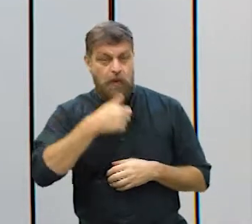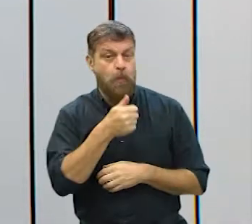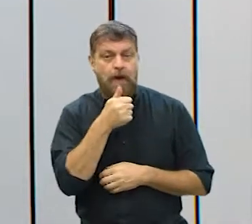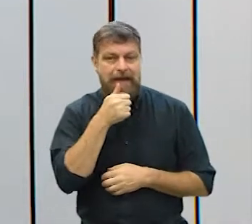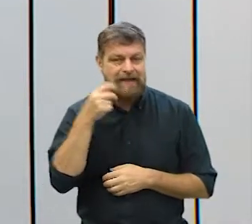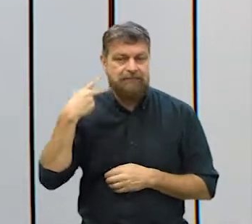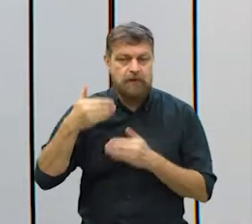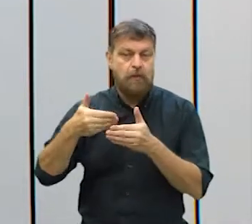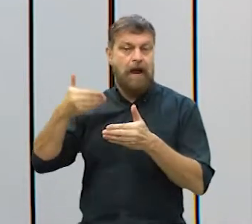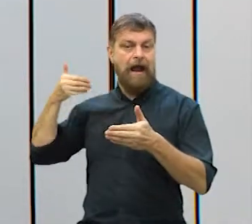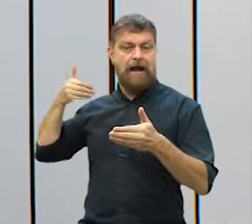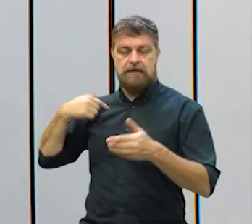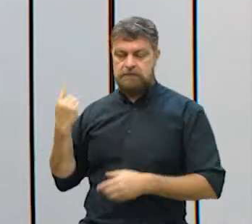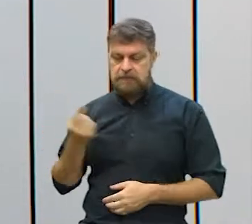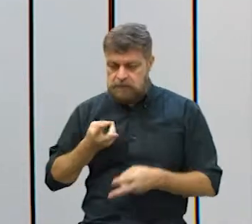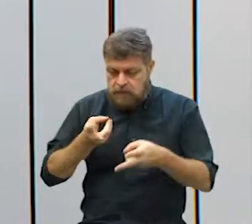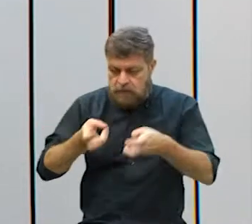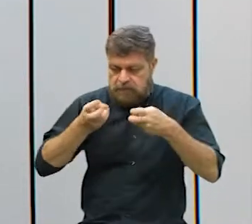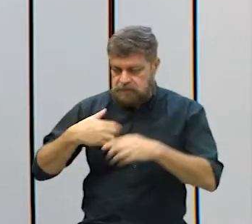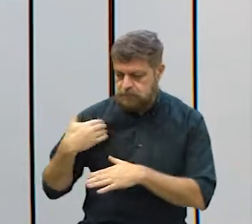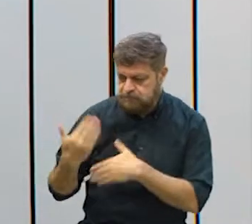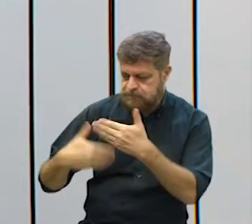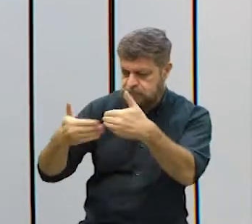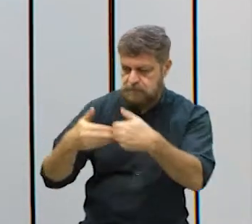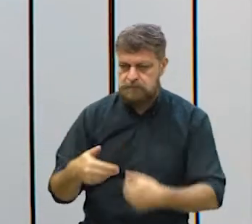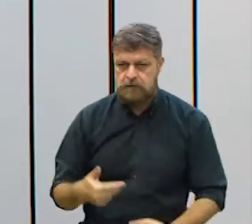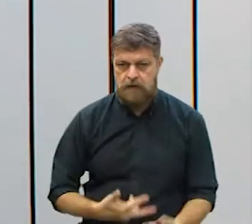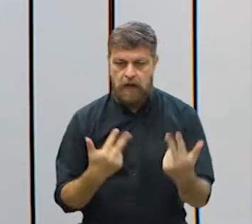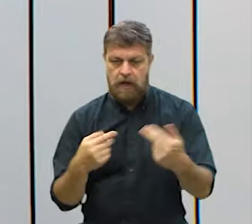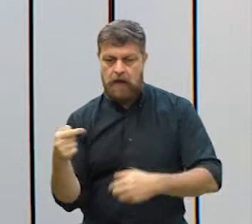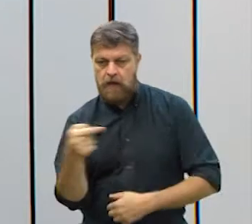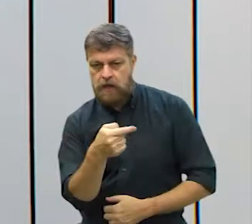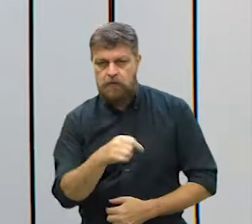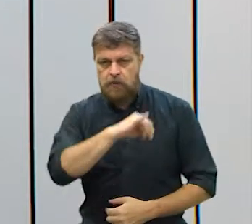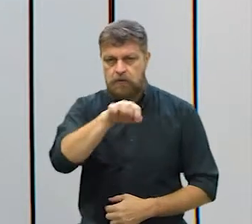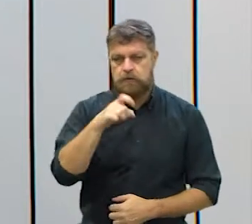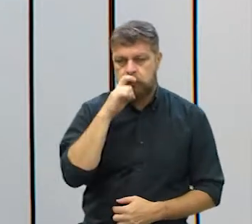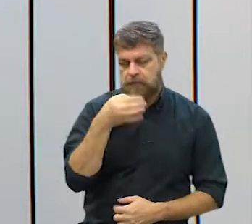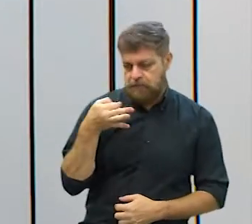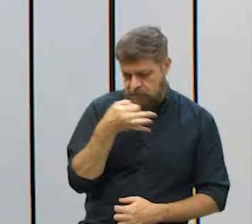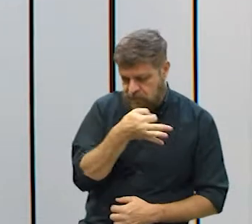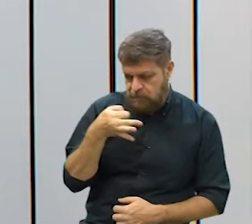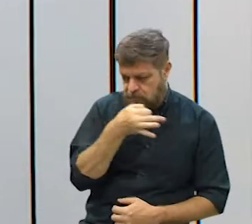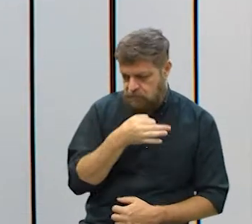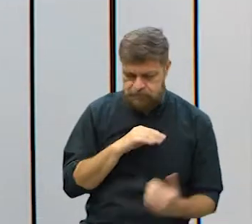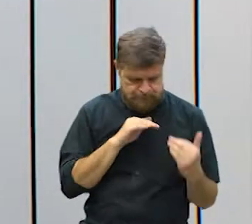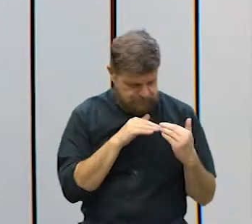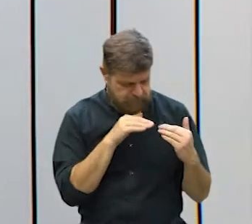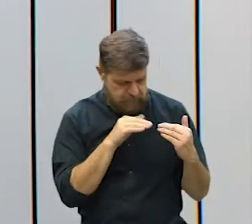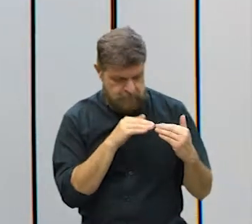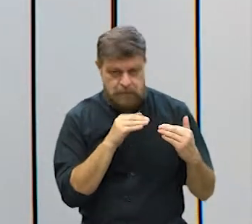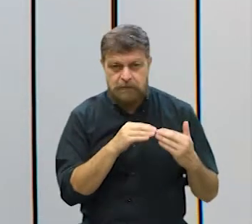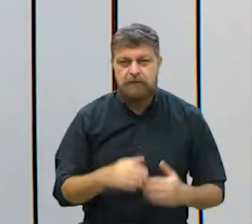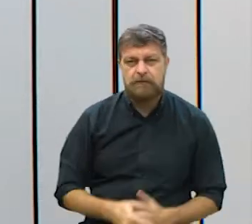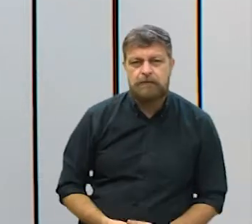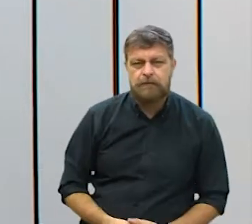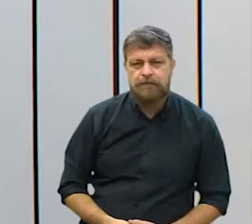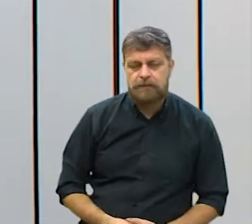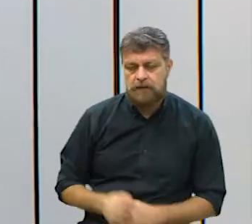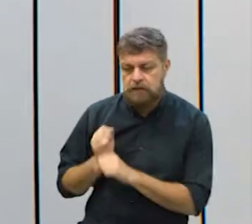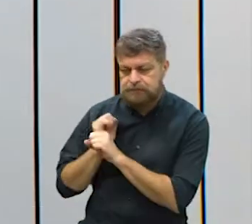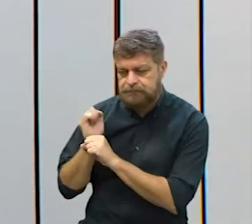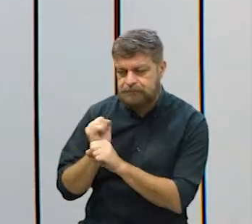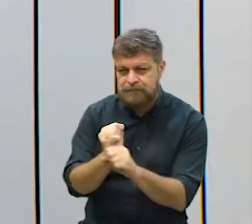ainda não estava como vereador, mas vi um grande avanço, como diz aqui o presidente da Comissão de Políticas Urbanas, o vereador